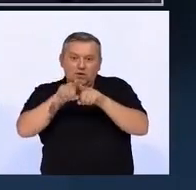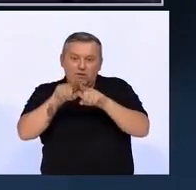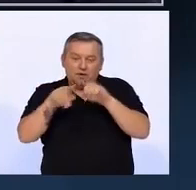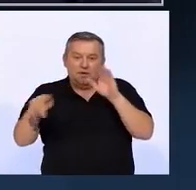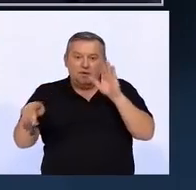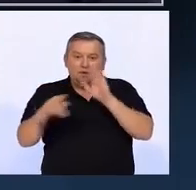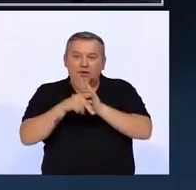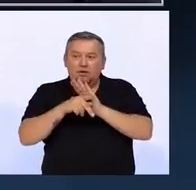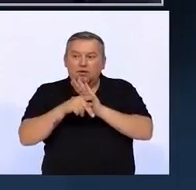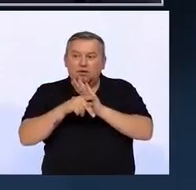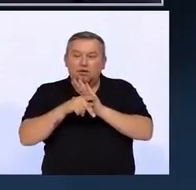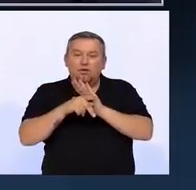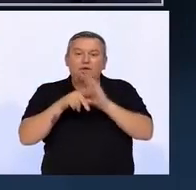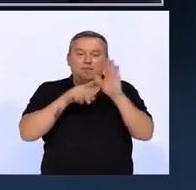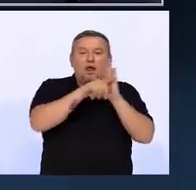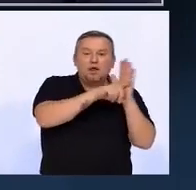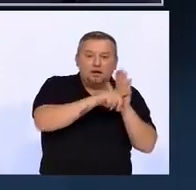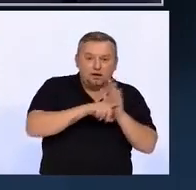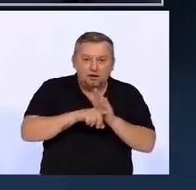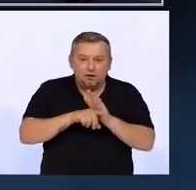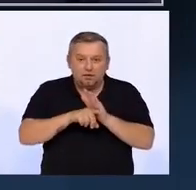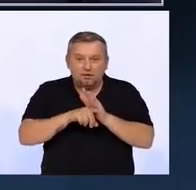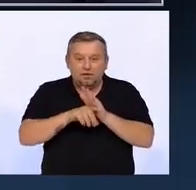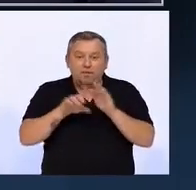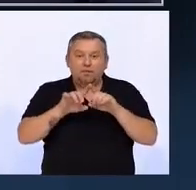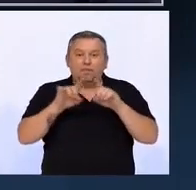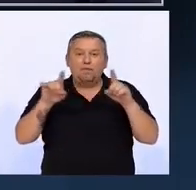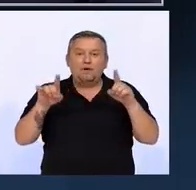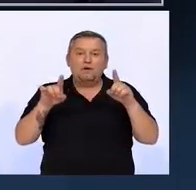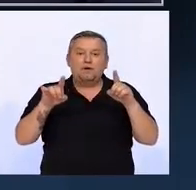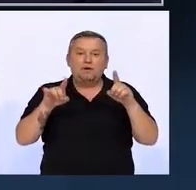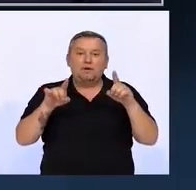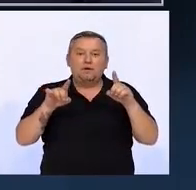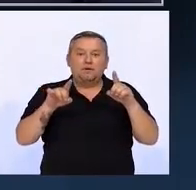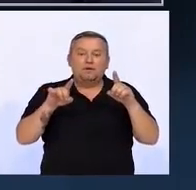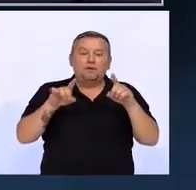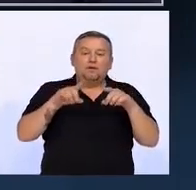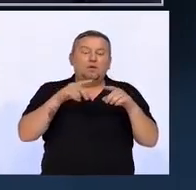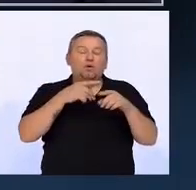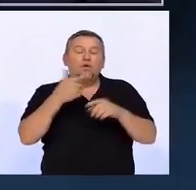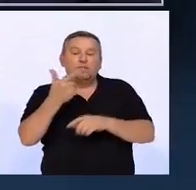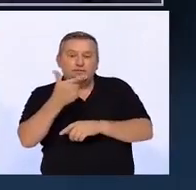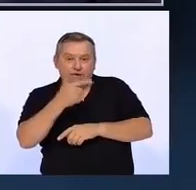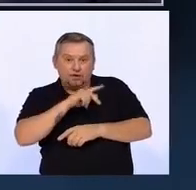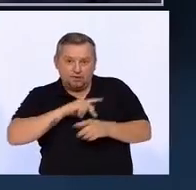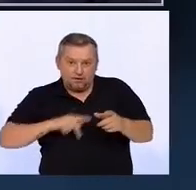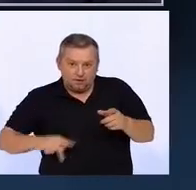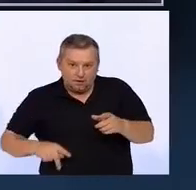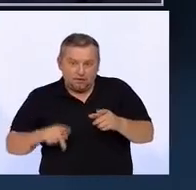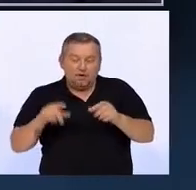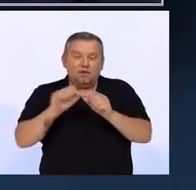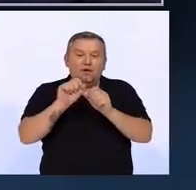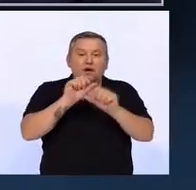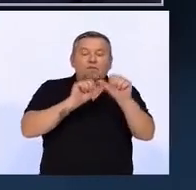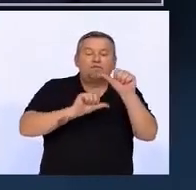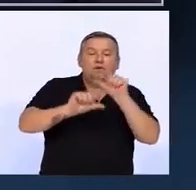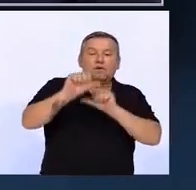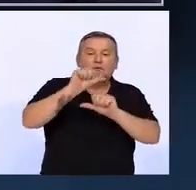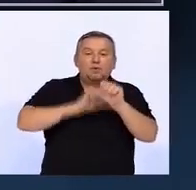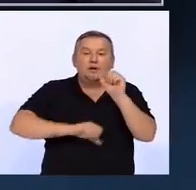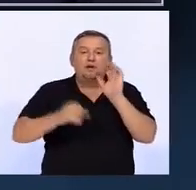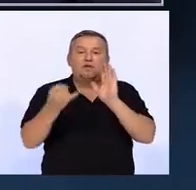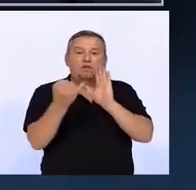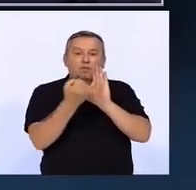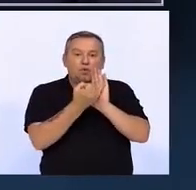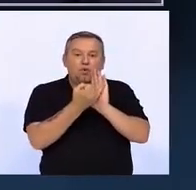líder das pesquisas. O que existe em termos de reforma tributária na chapa que o senhor